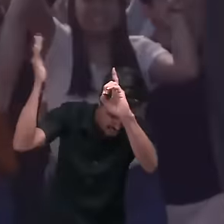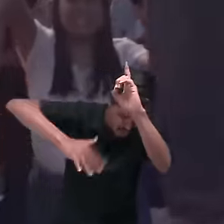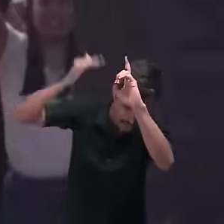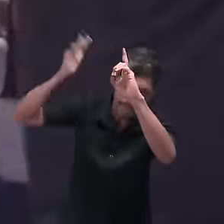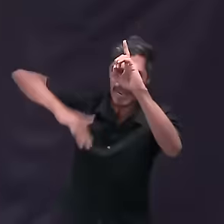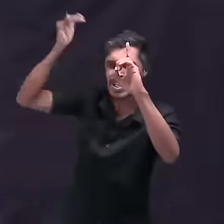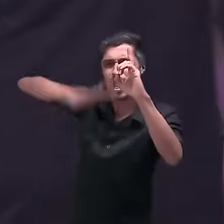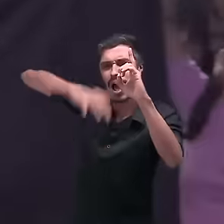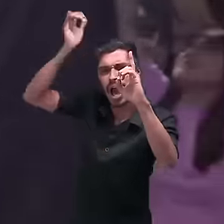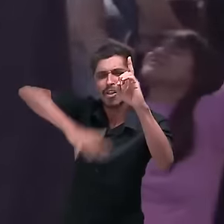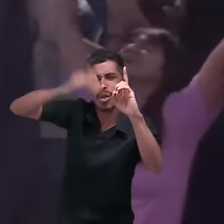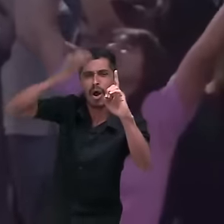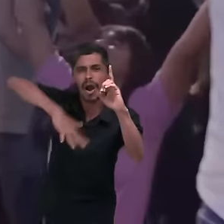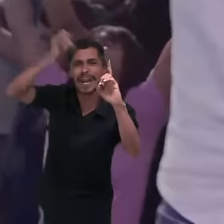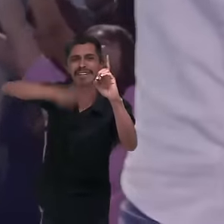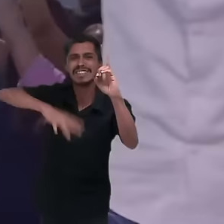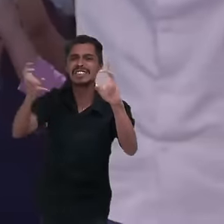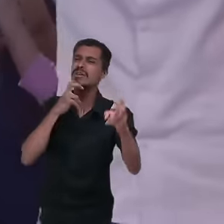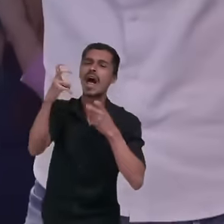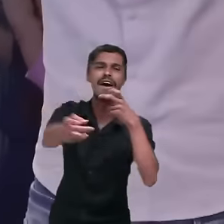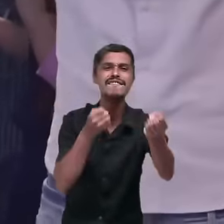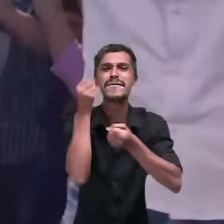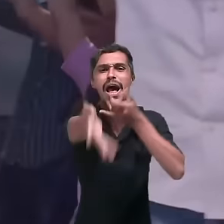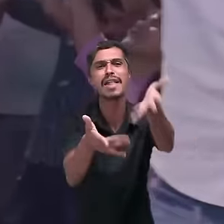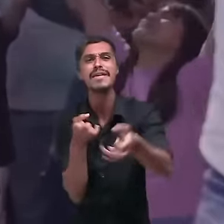de gritar. Não para de gritar.